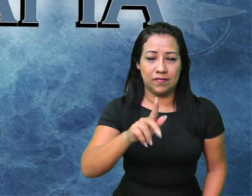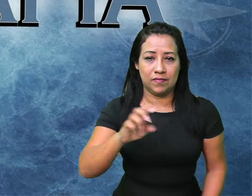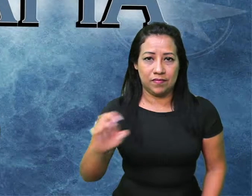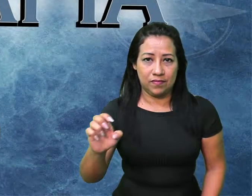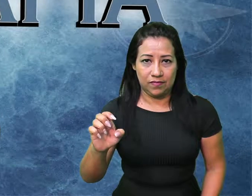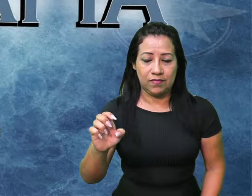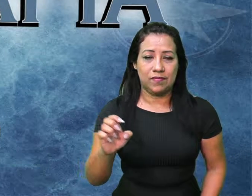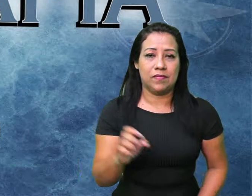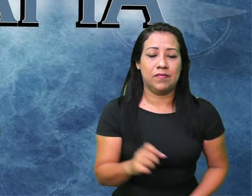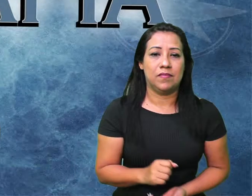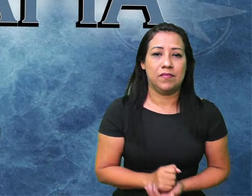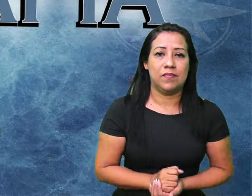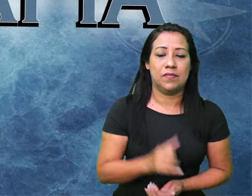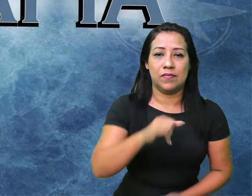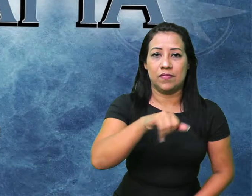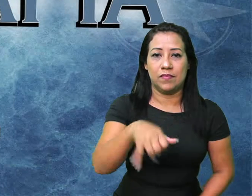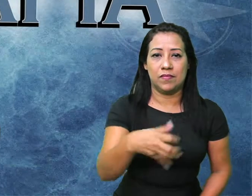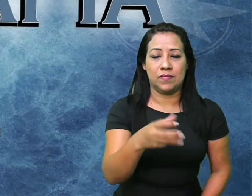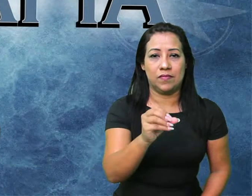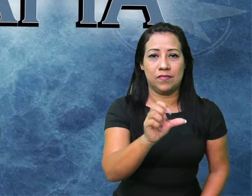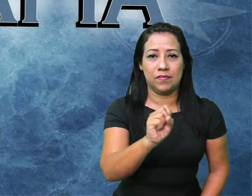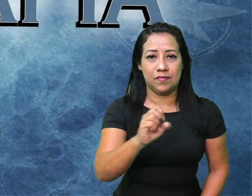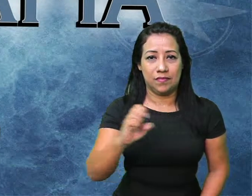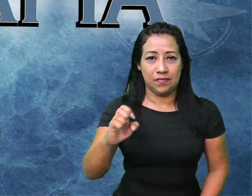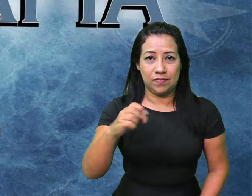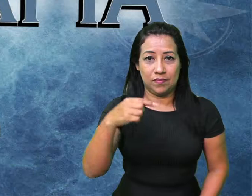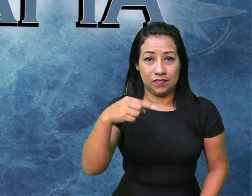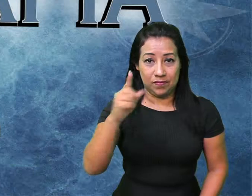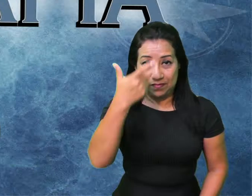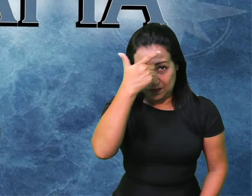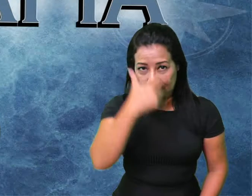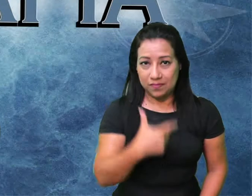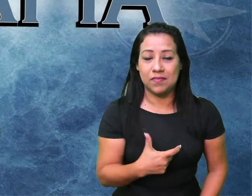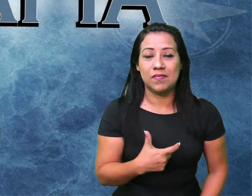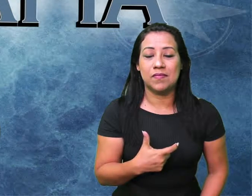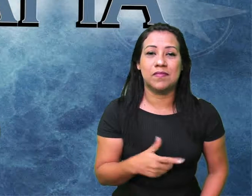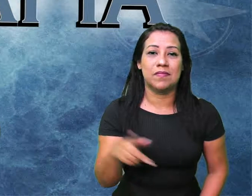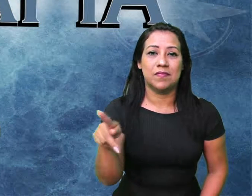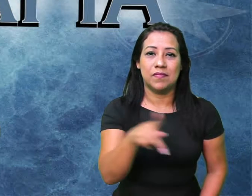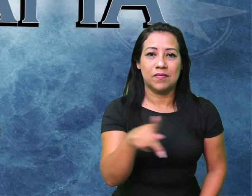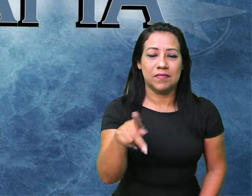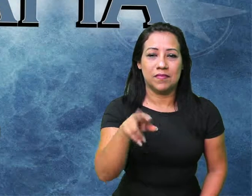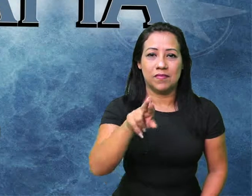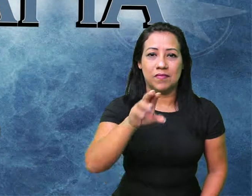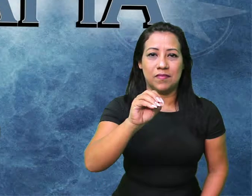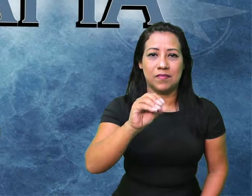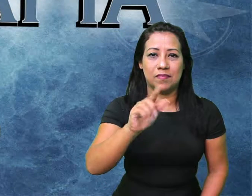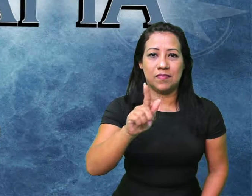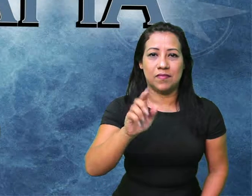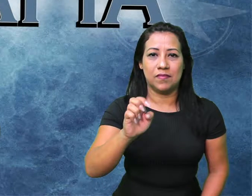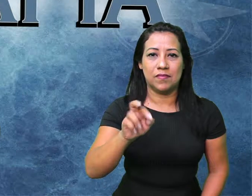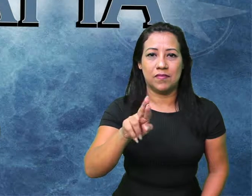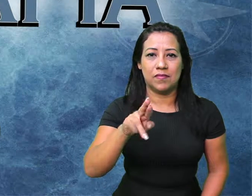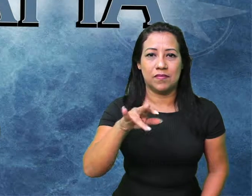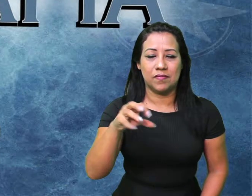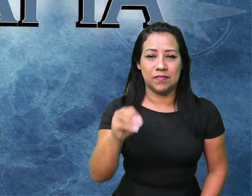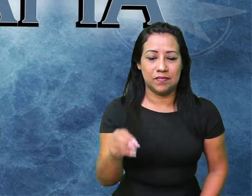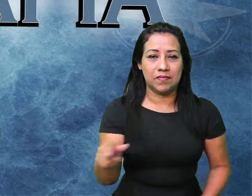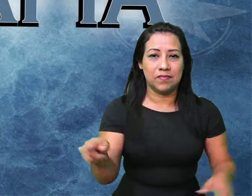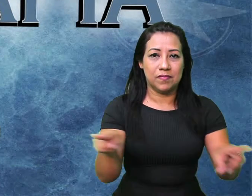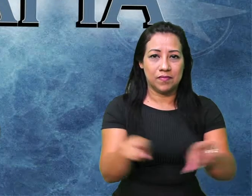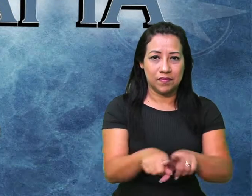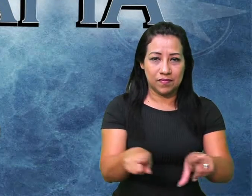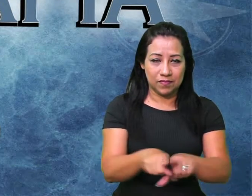Júnior, José de Arimateia Dantas, que é essa pessoa que vos fala, e o professor Rogério Cajueiro da Silva. Como também